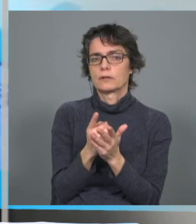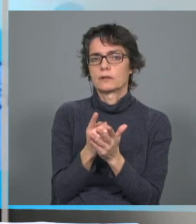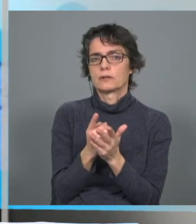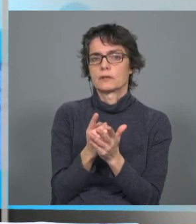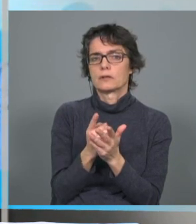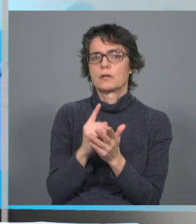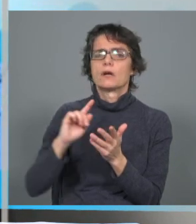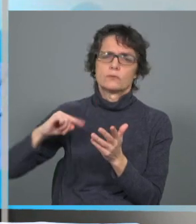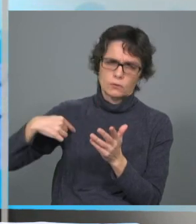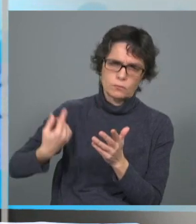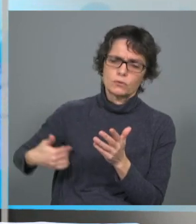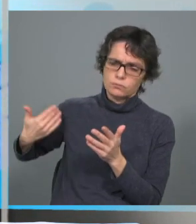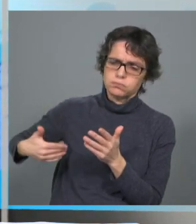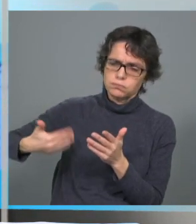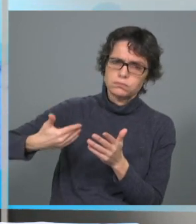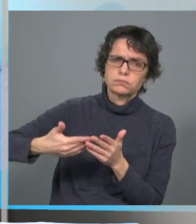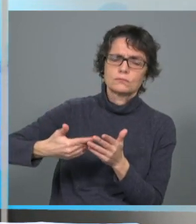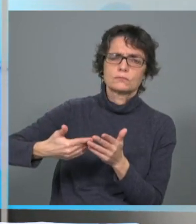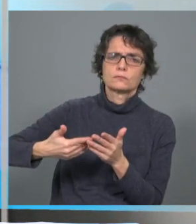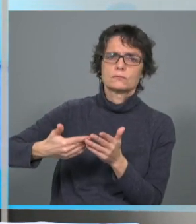todo o processo